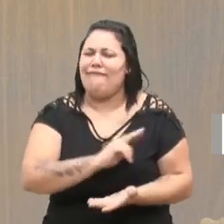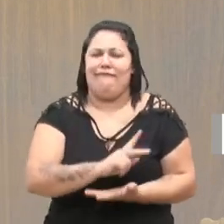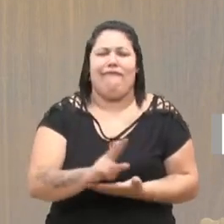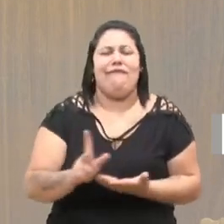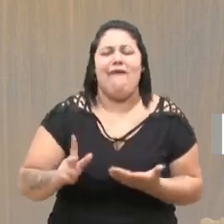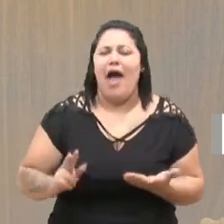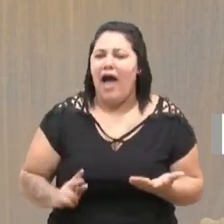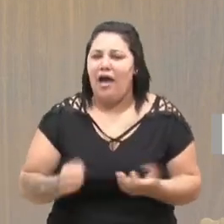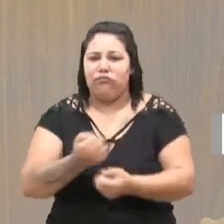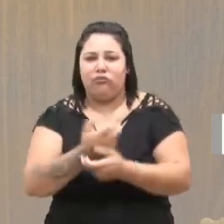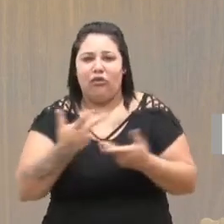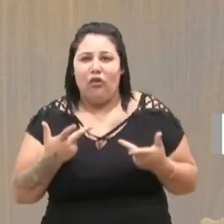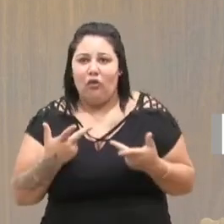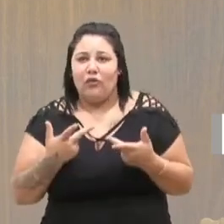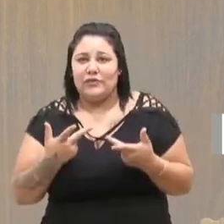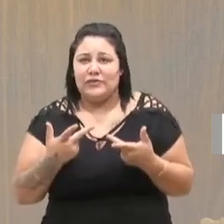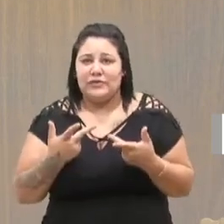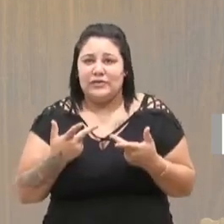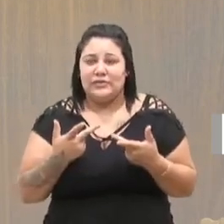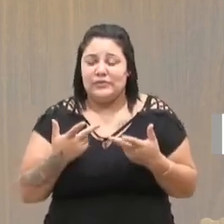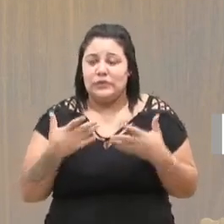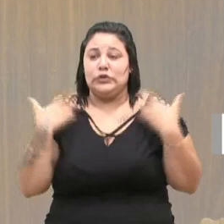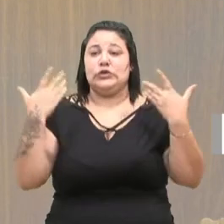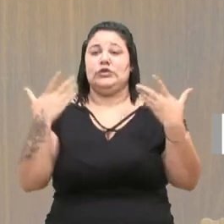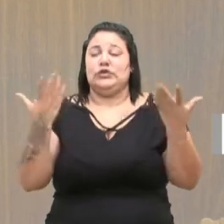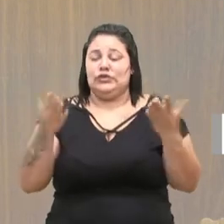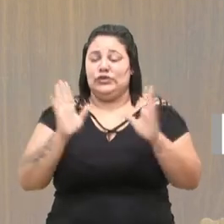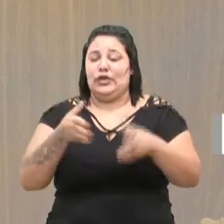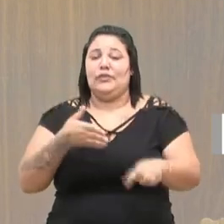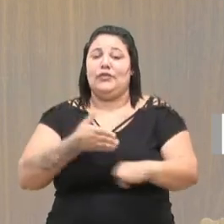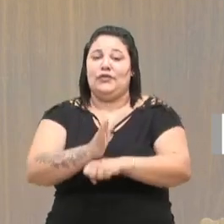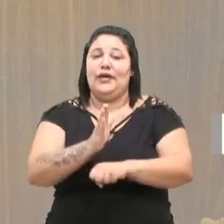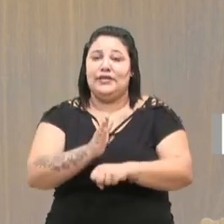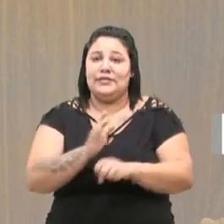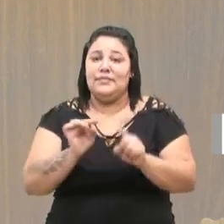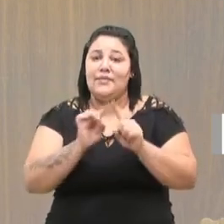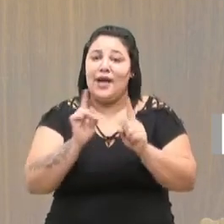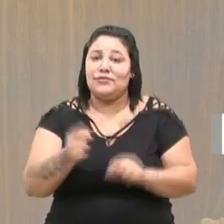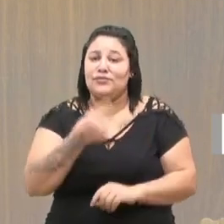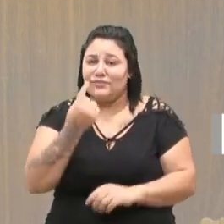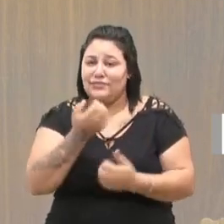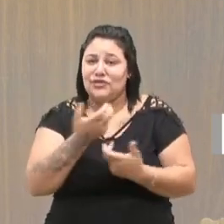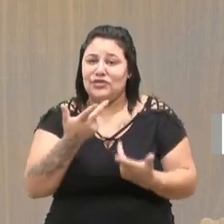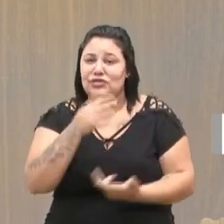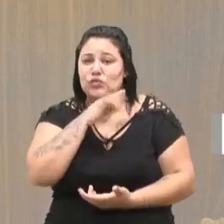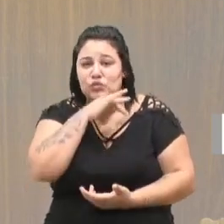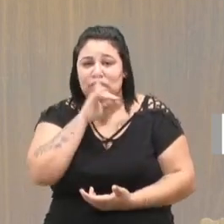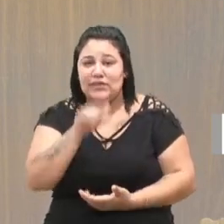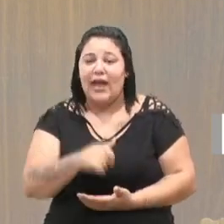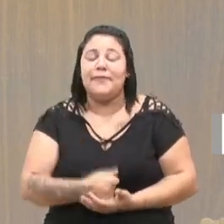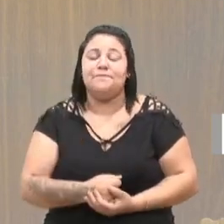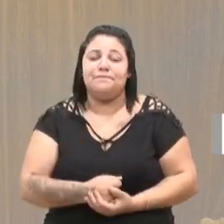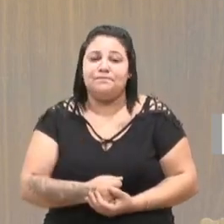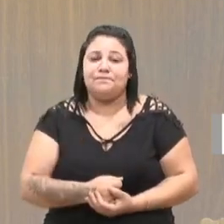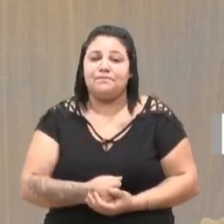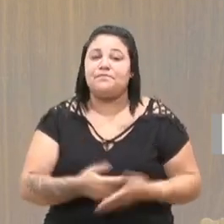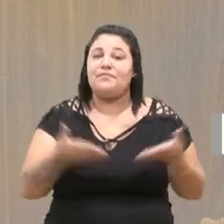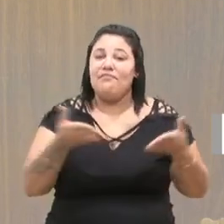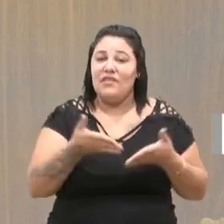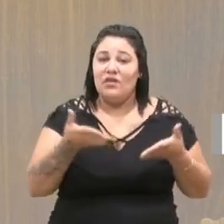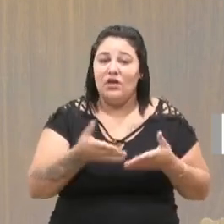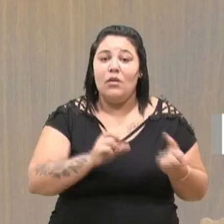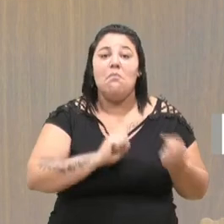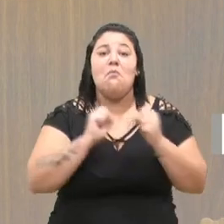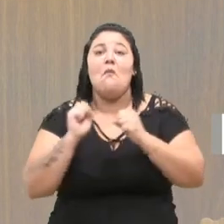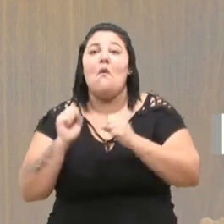diversas coisas pavorosas que foram aprovadas, mas uma delas foi que, a partir de agora,